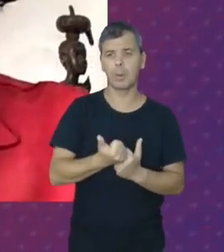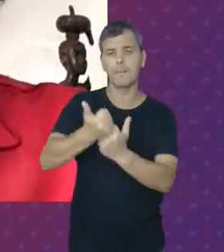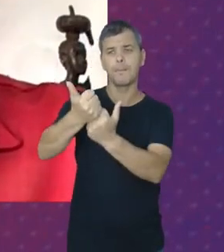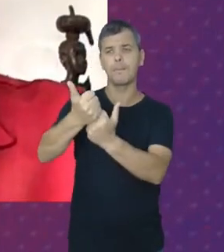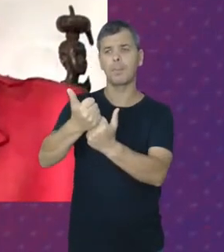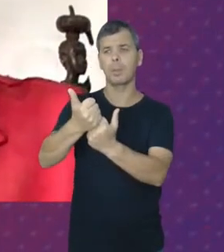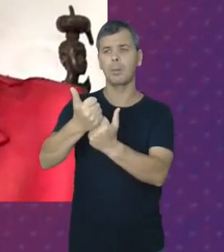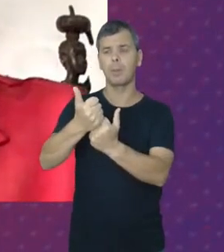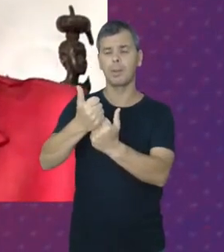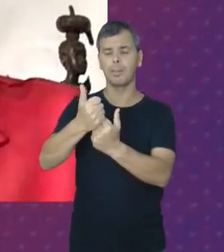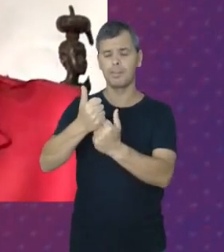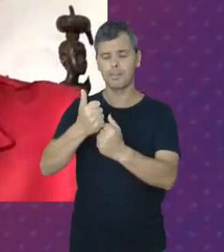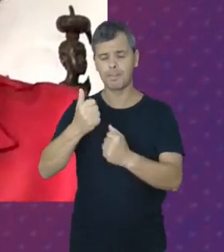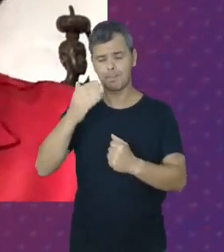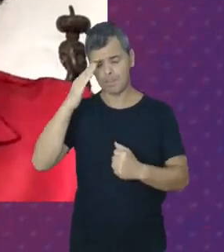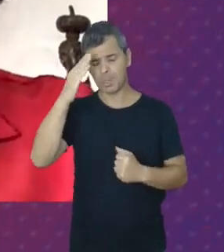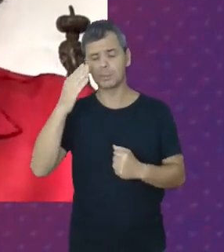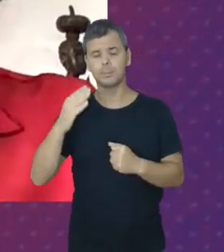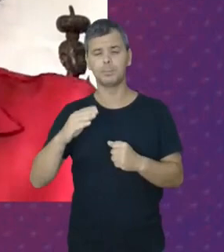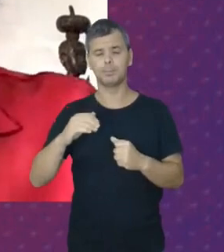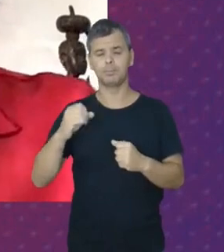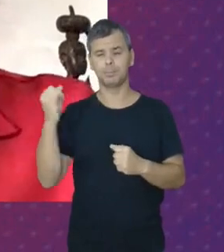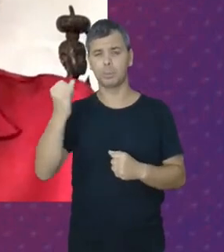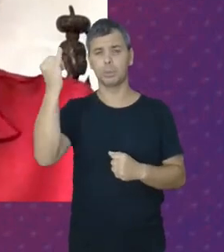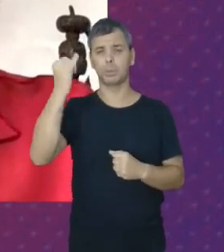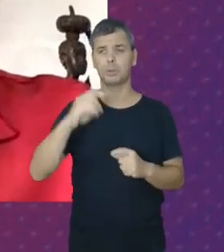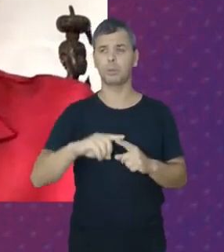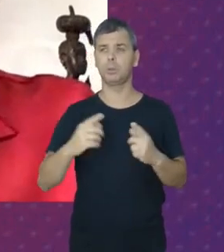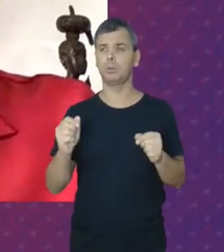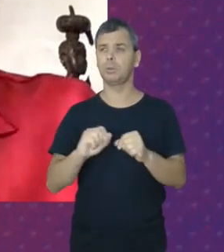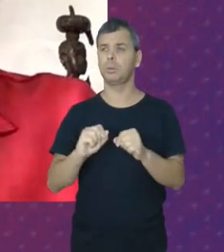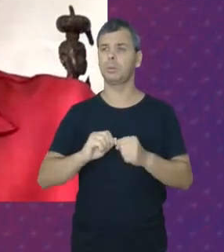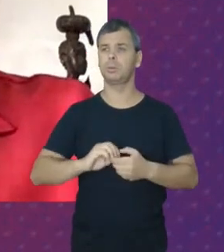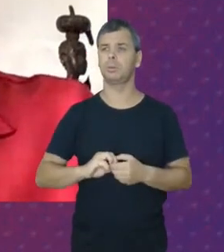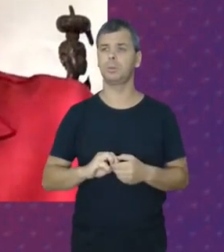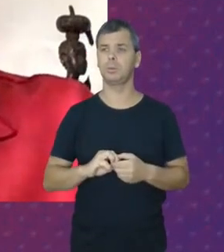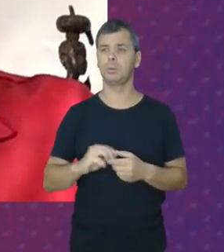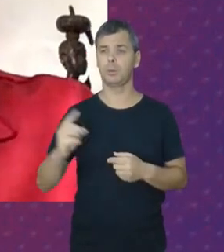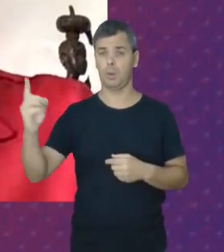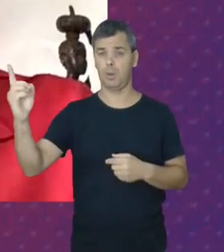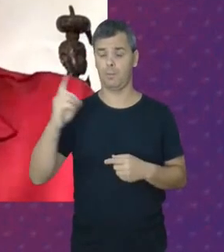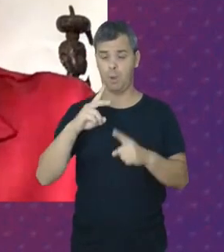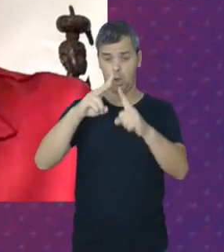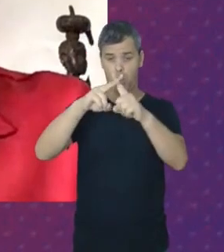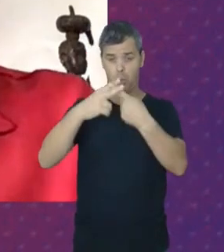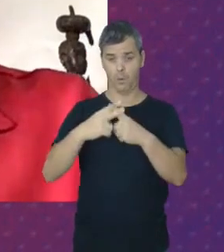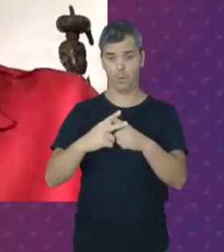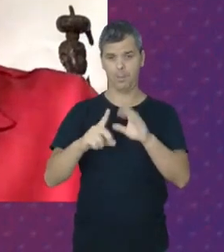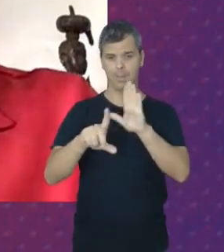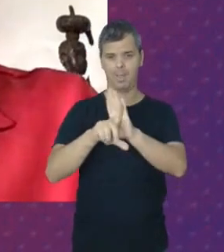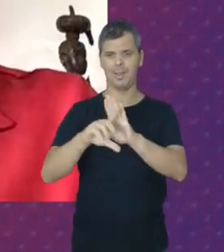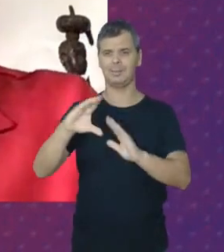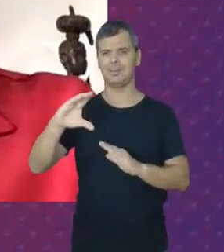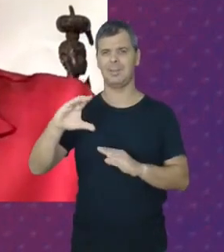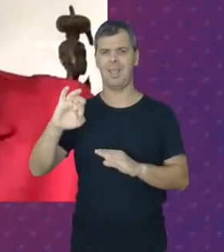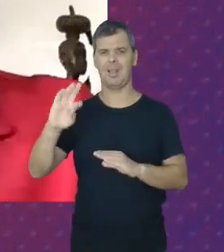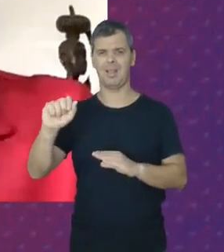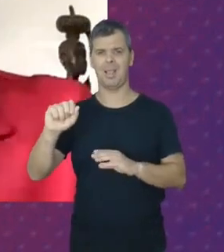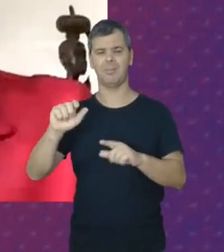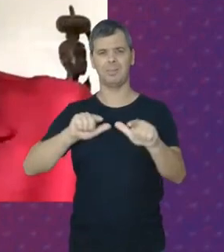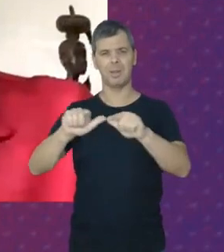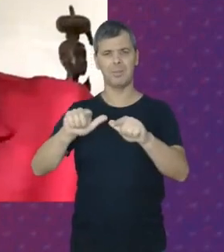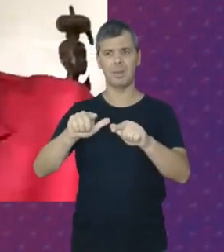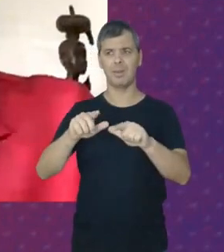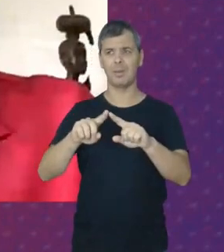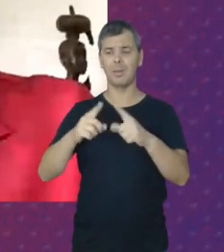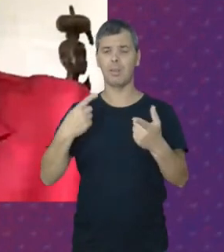Que é fundamental O apoio político Mas que Veio a reforma Trabalhista E tornou